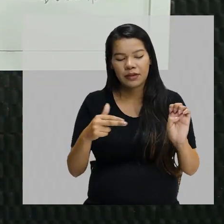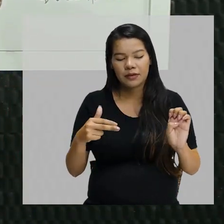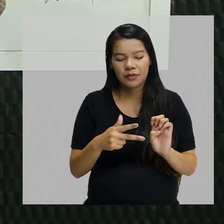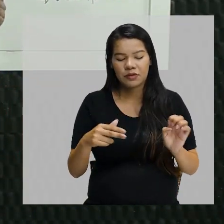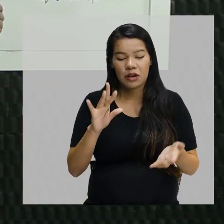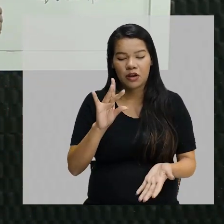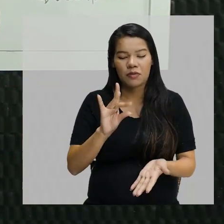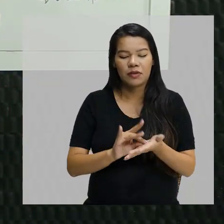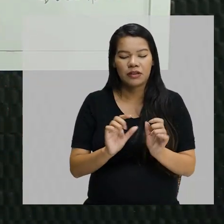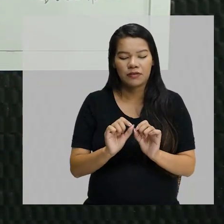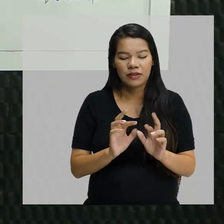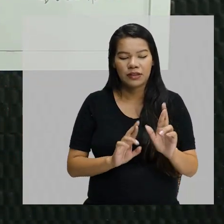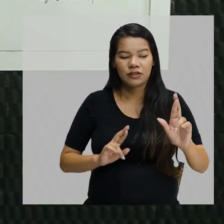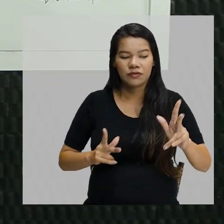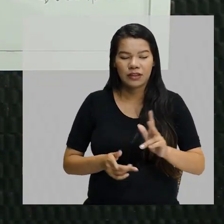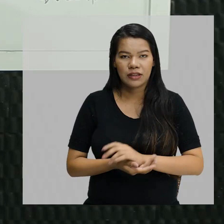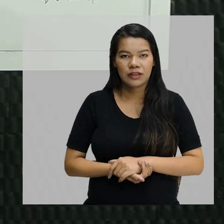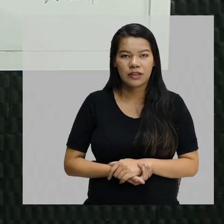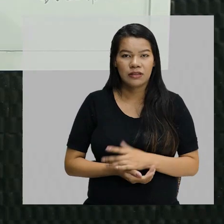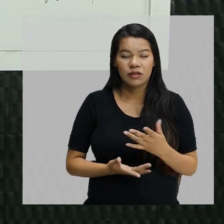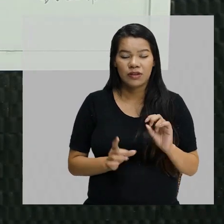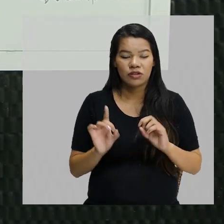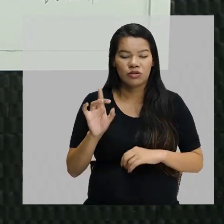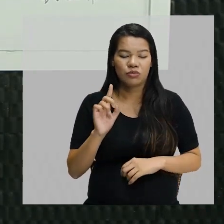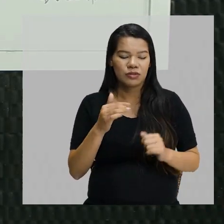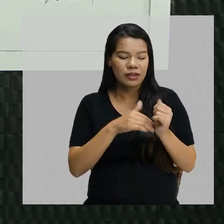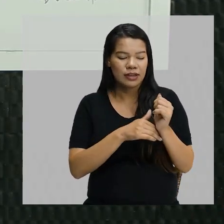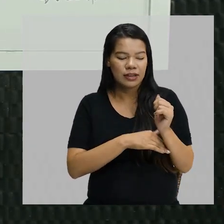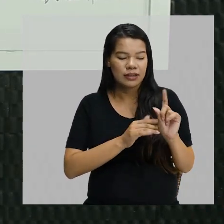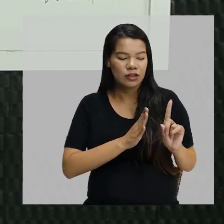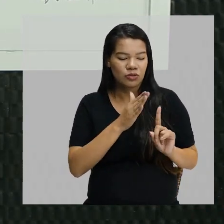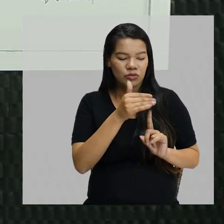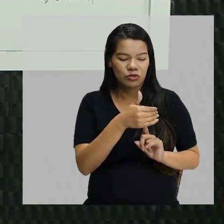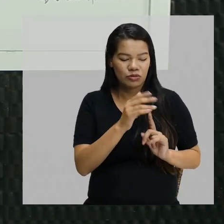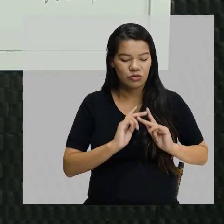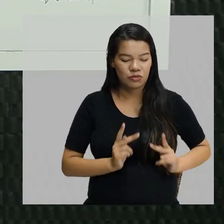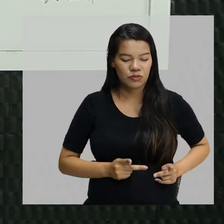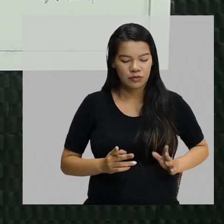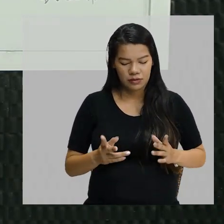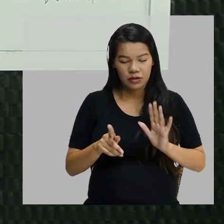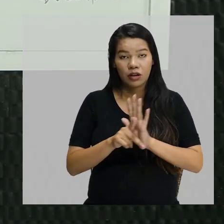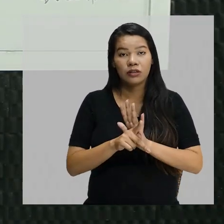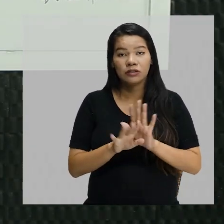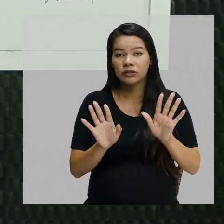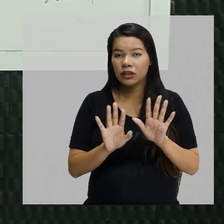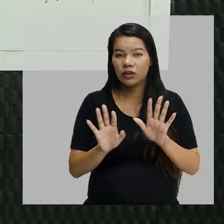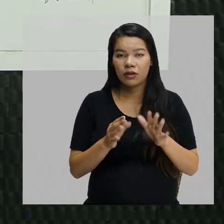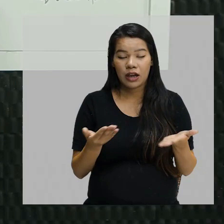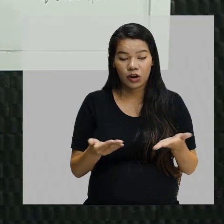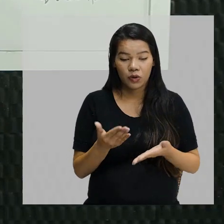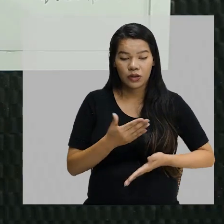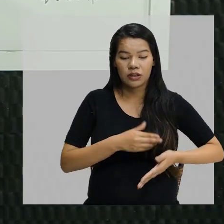realmente que faça diferença ele deixa de ser um mero segredo que está escondido dentro da natureza escondido dentro de nós e passa a se transformar